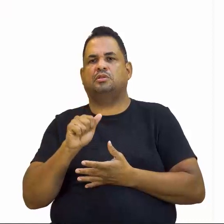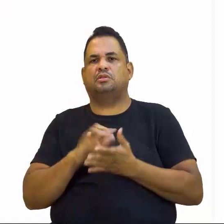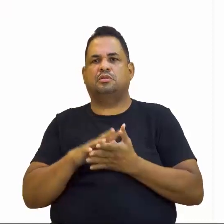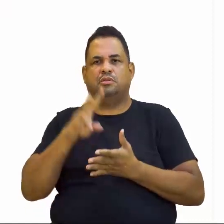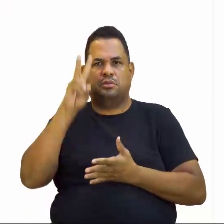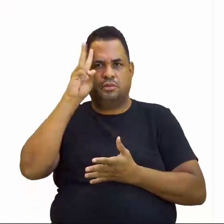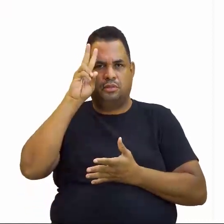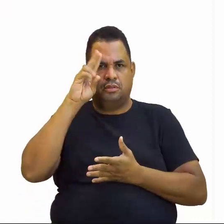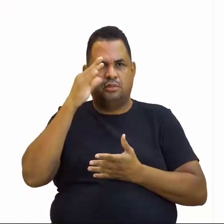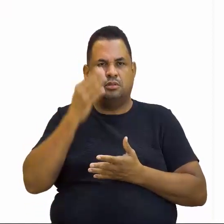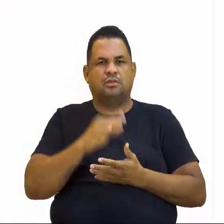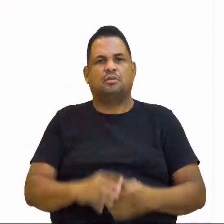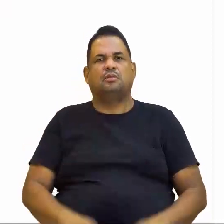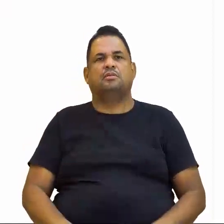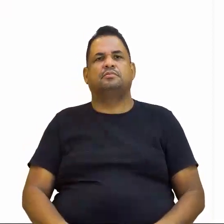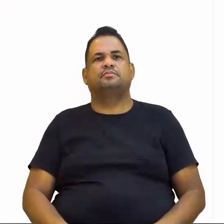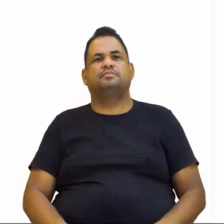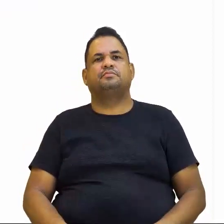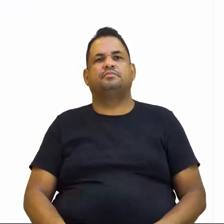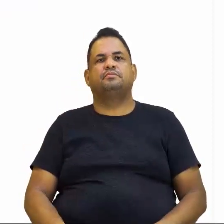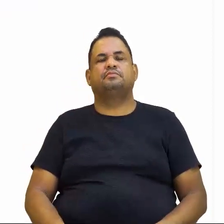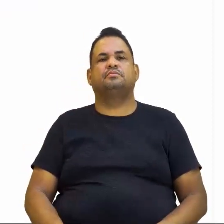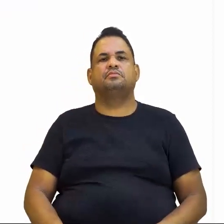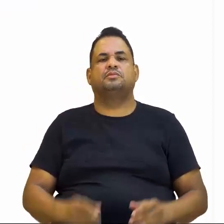lá? De um sólido